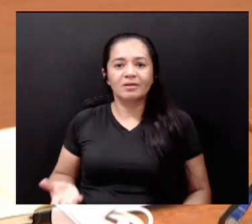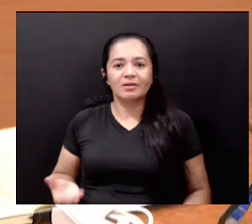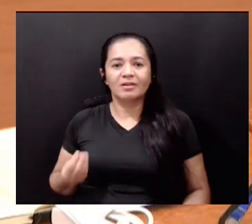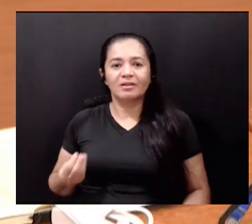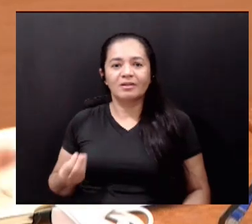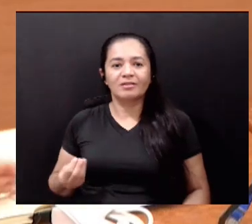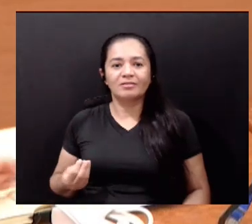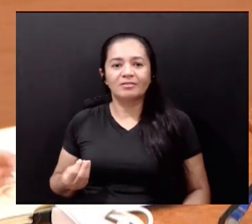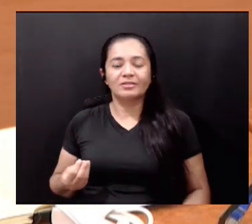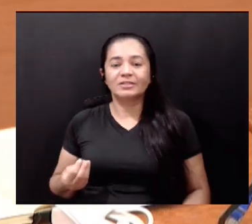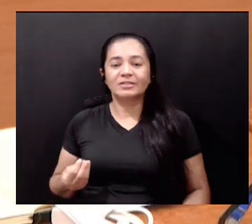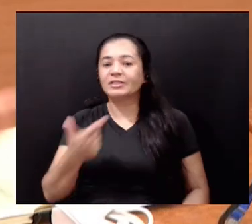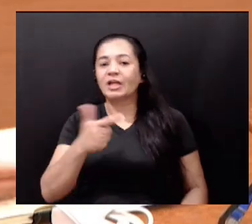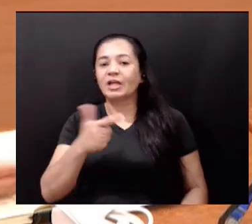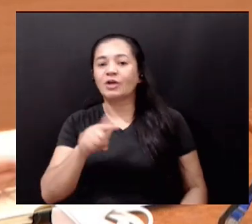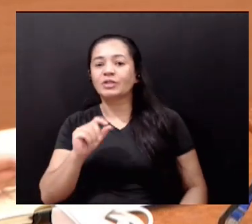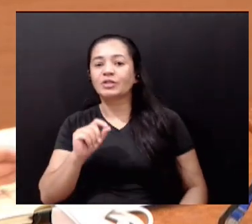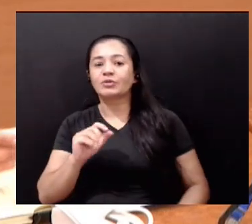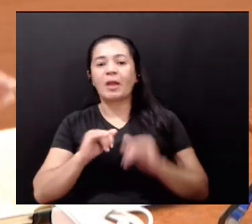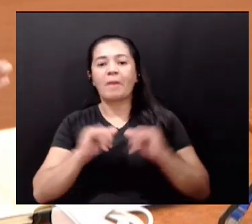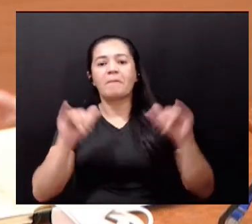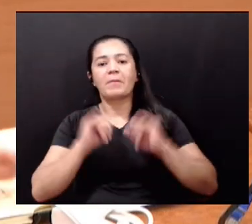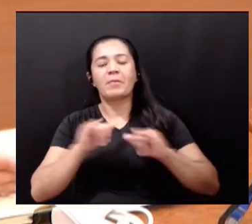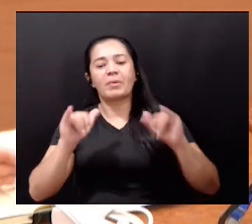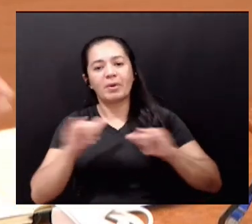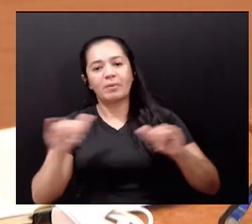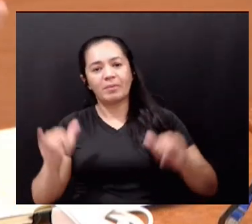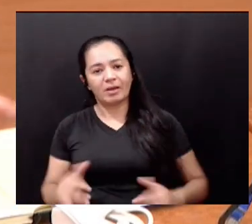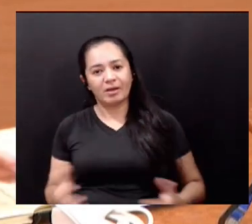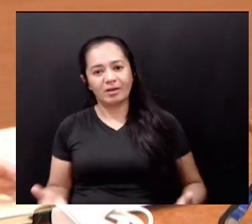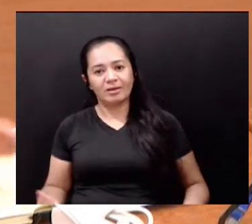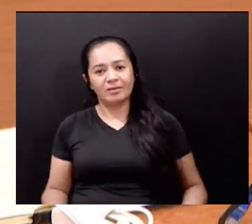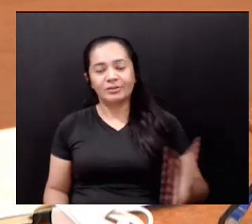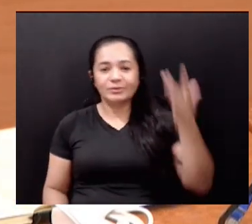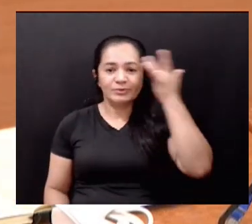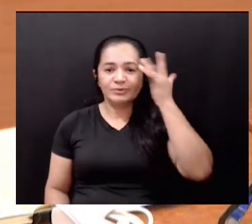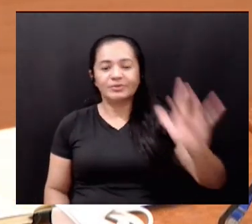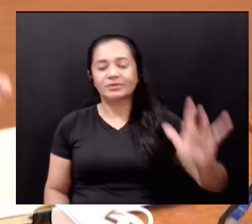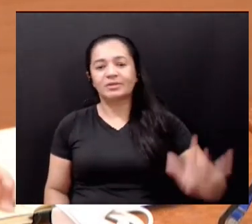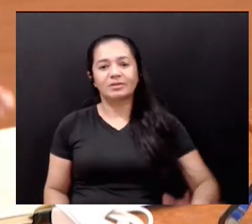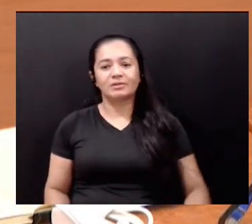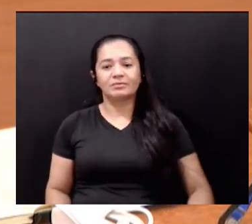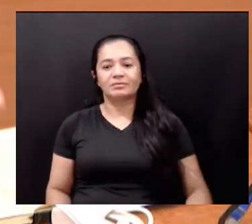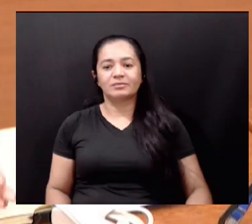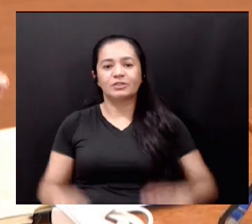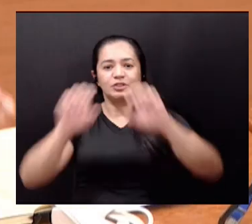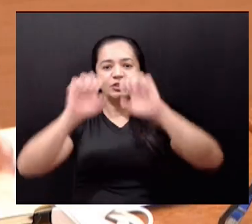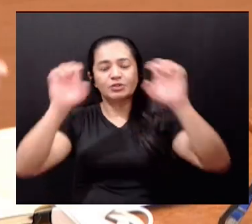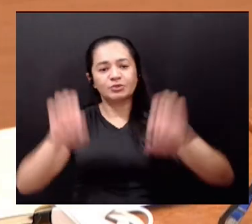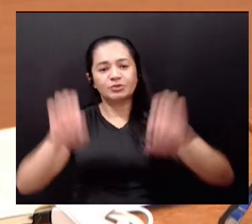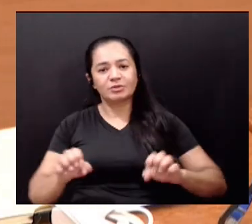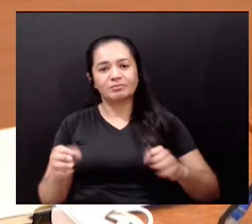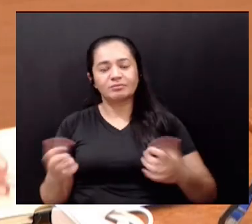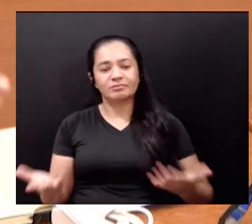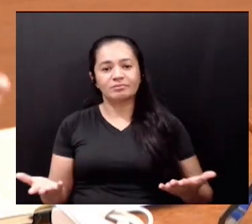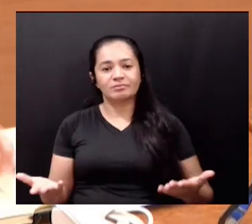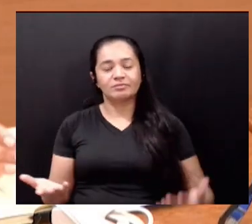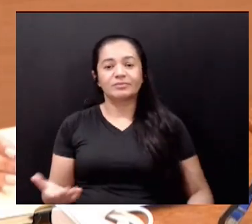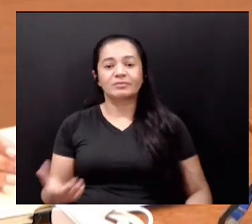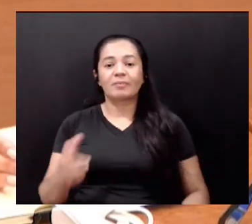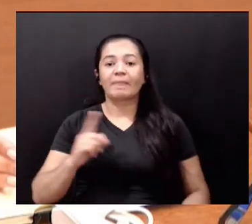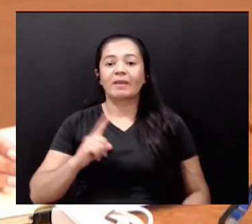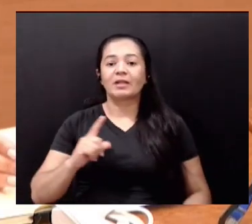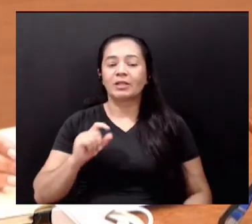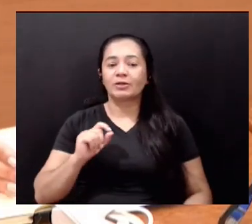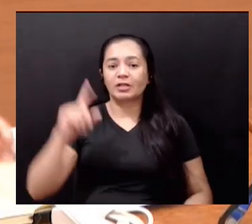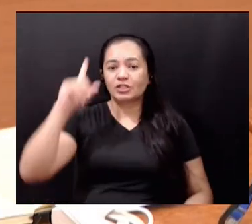processo adequado de publicização, de divulgação desses serviços, de estruturação. Existe uma dificuldade de integrar